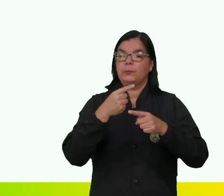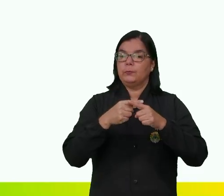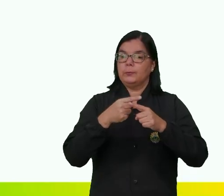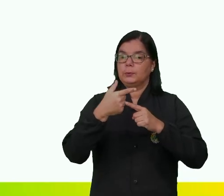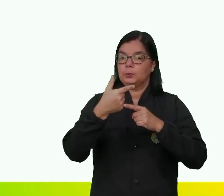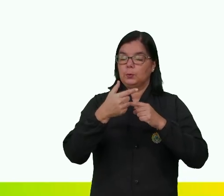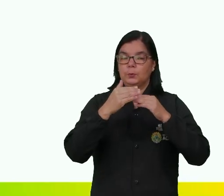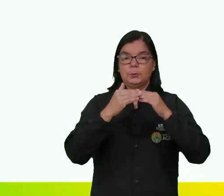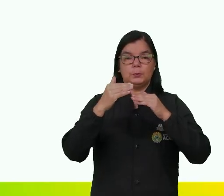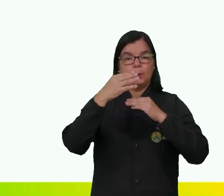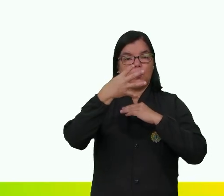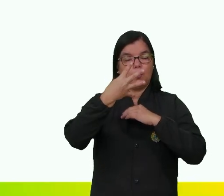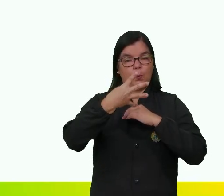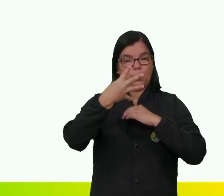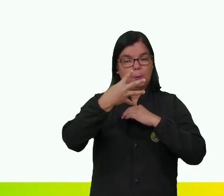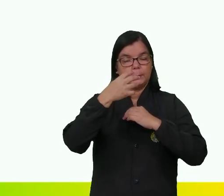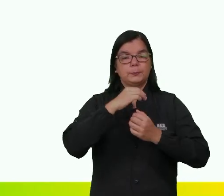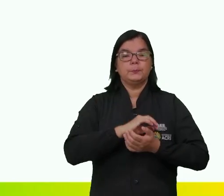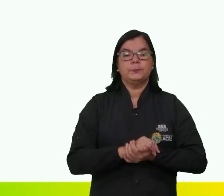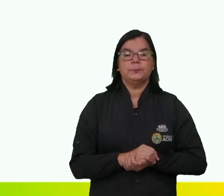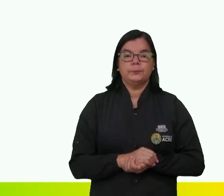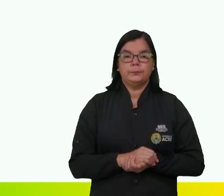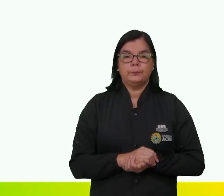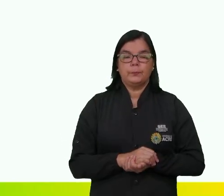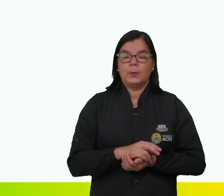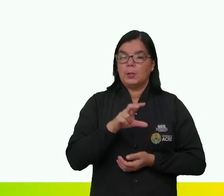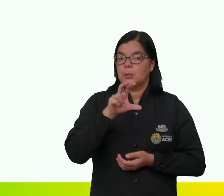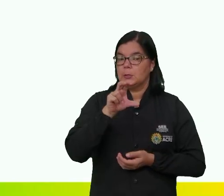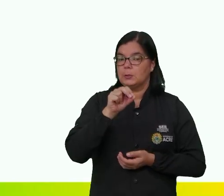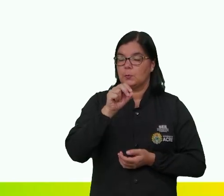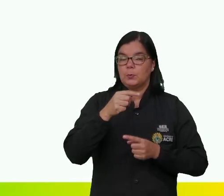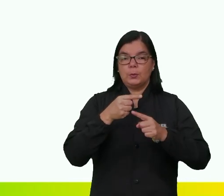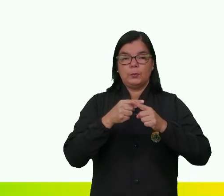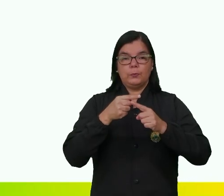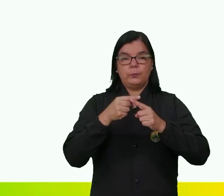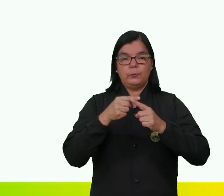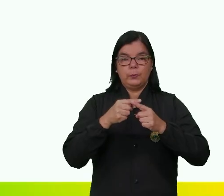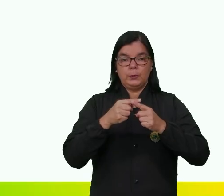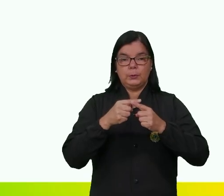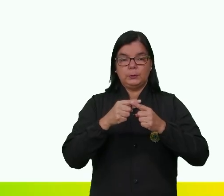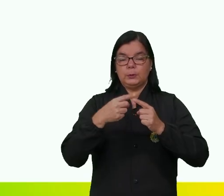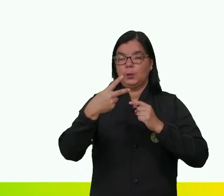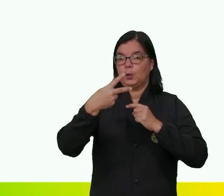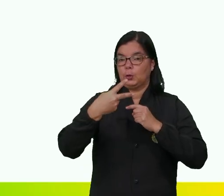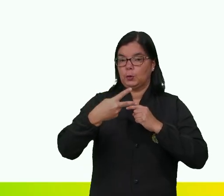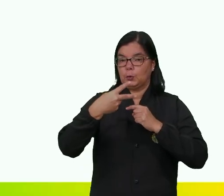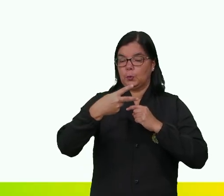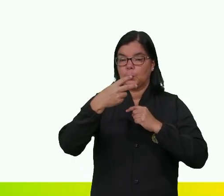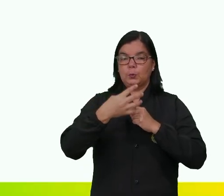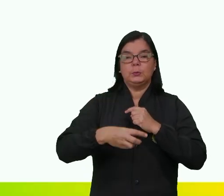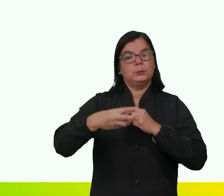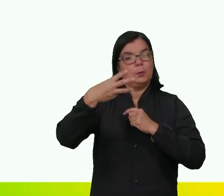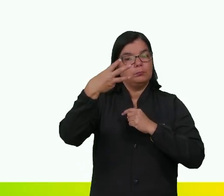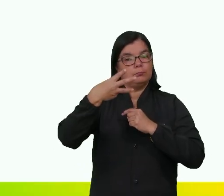4 é 2 ao quadrado, e 8 é 2 ao